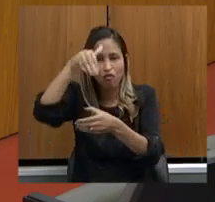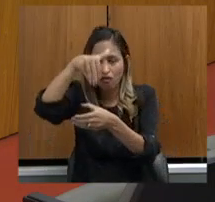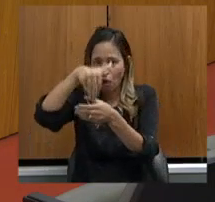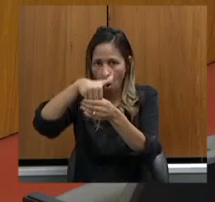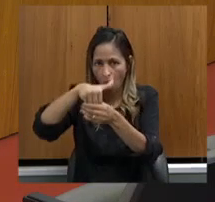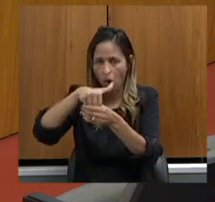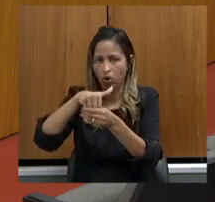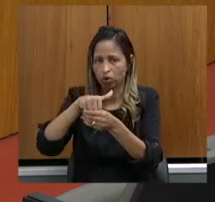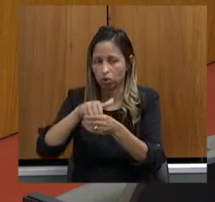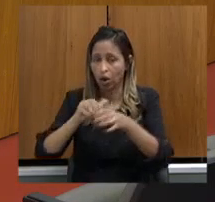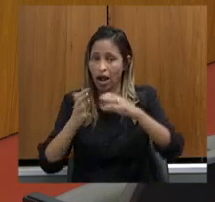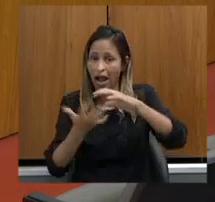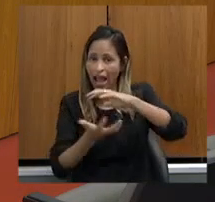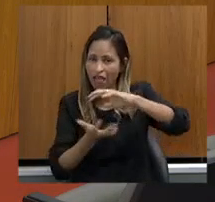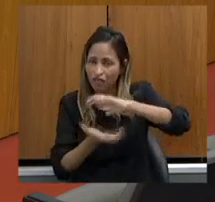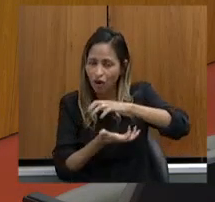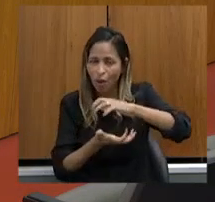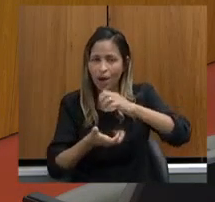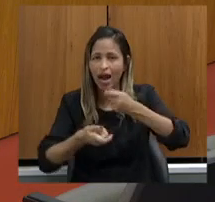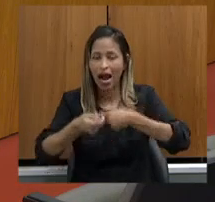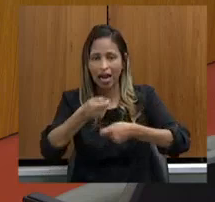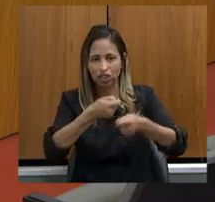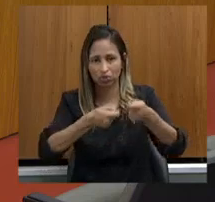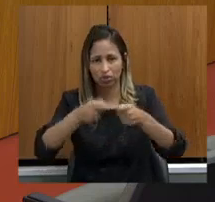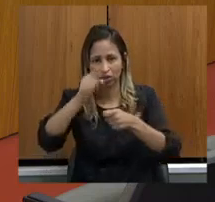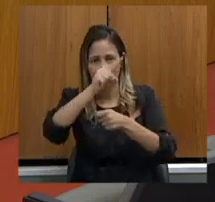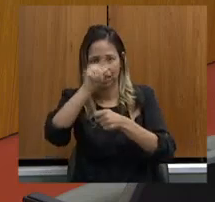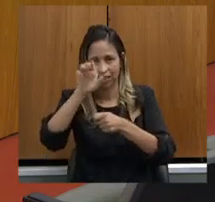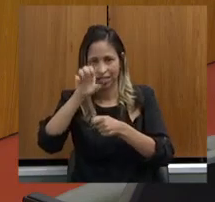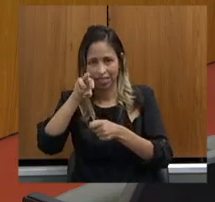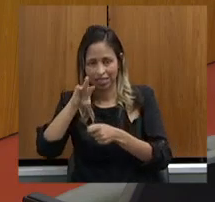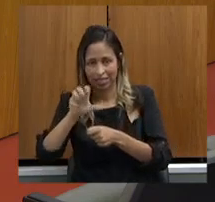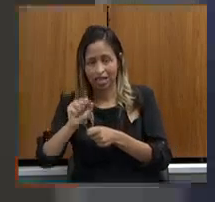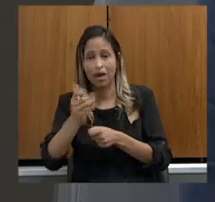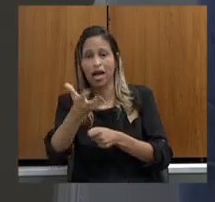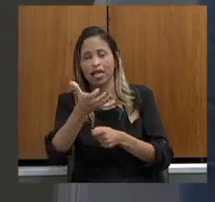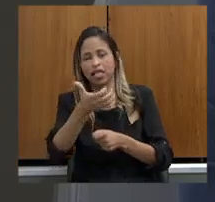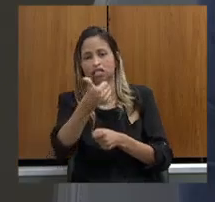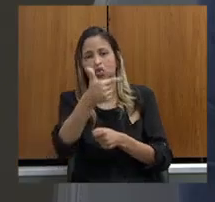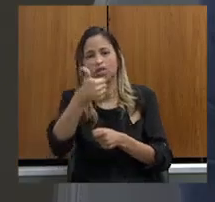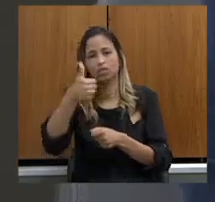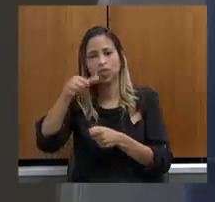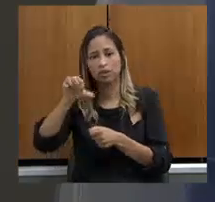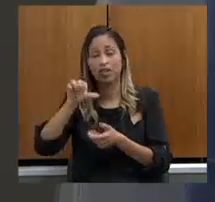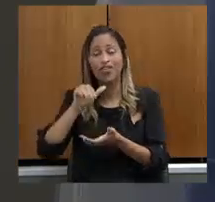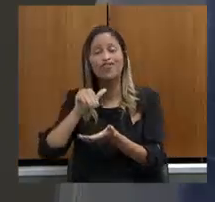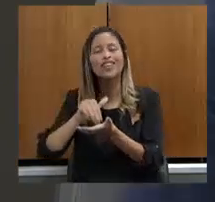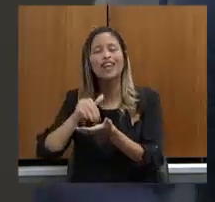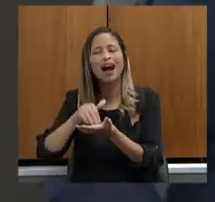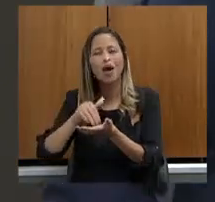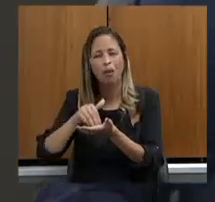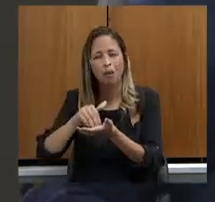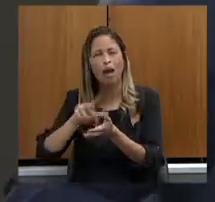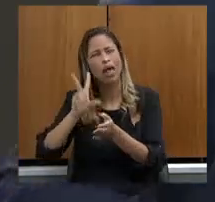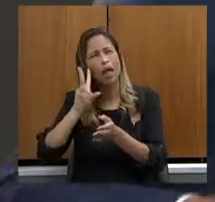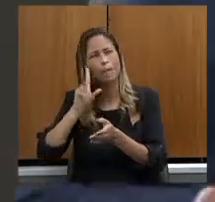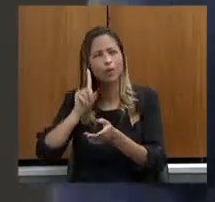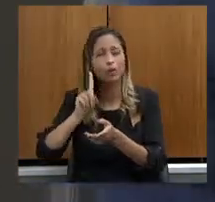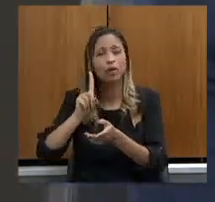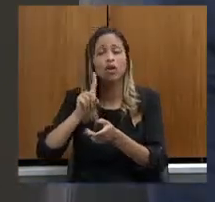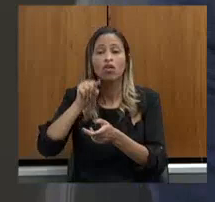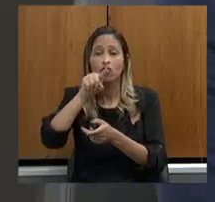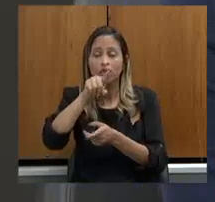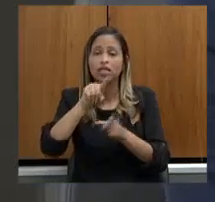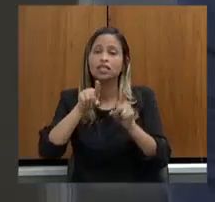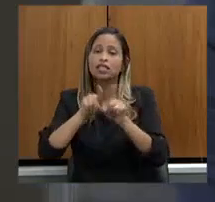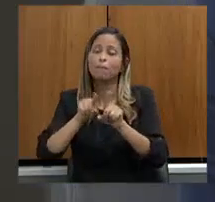a reforma administrativa que o governo Zema quis em 2019 final 2019 se eu não me engano vocês